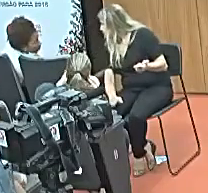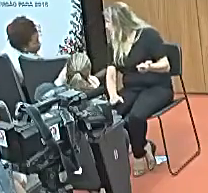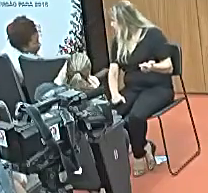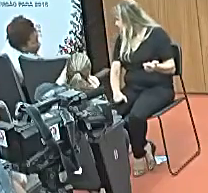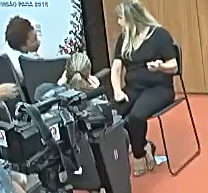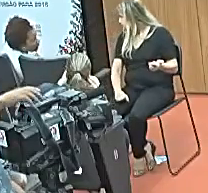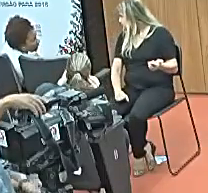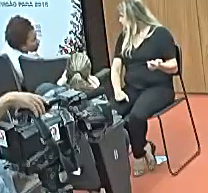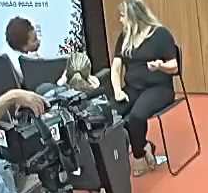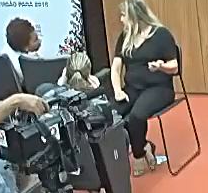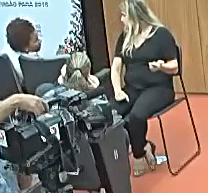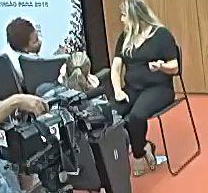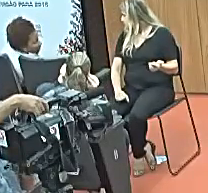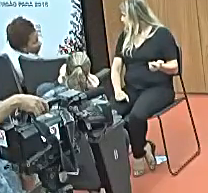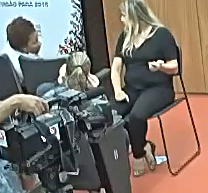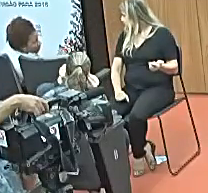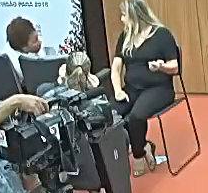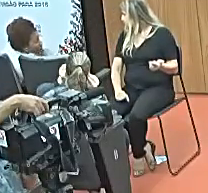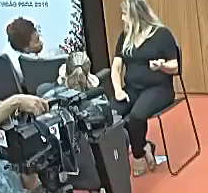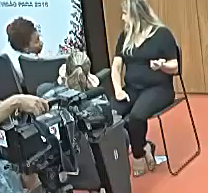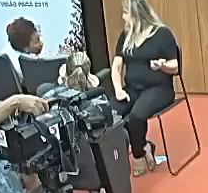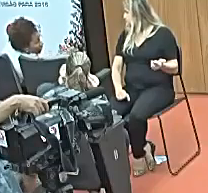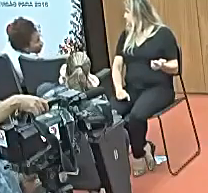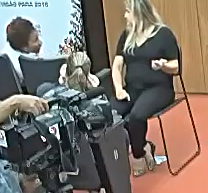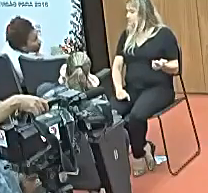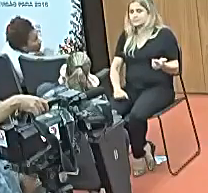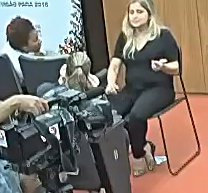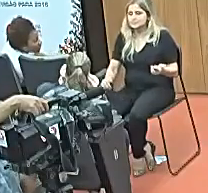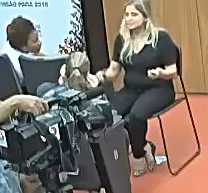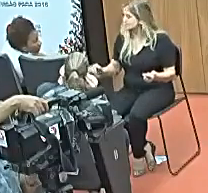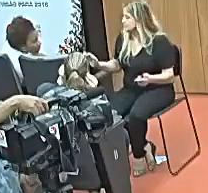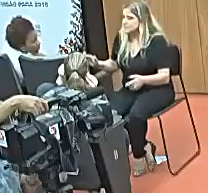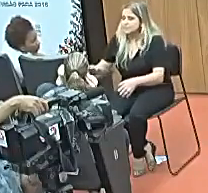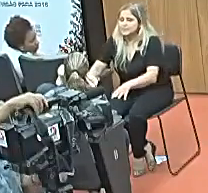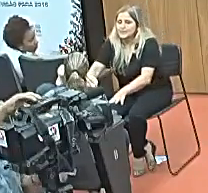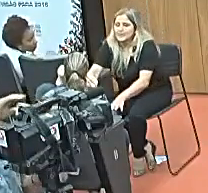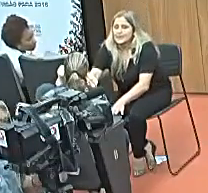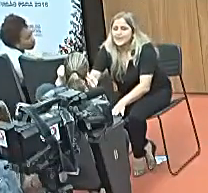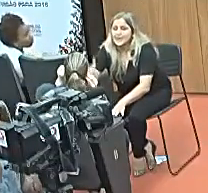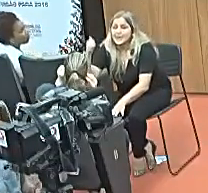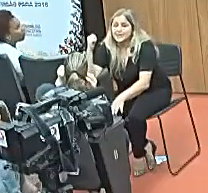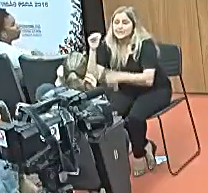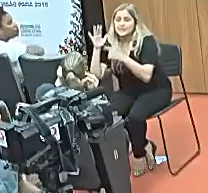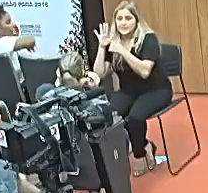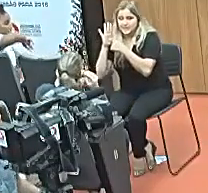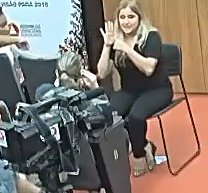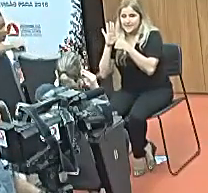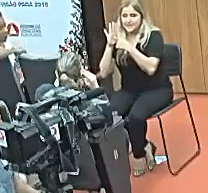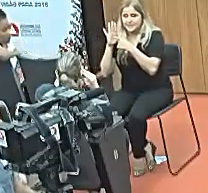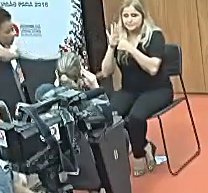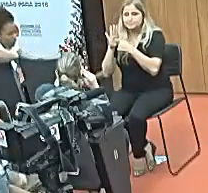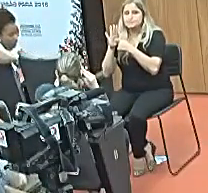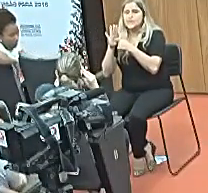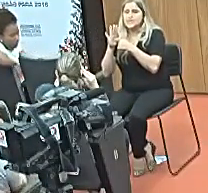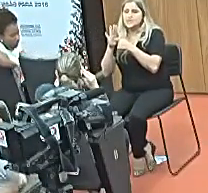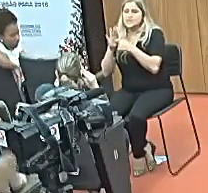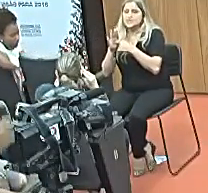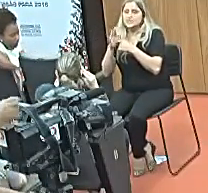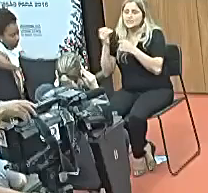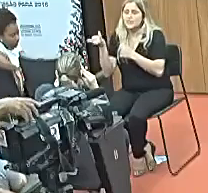grupo no eixo educação e cultura o relator diego severino rossi de oliveira